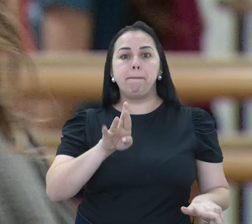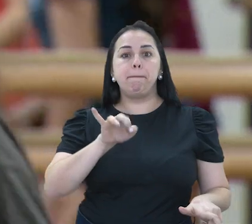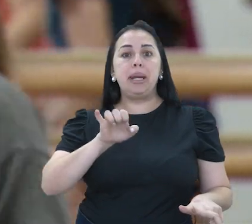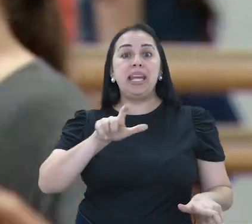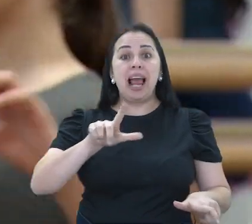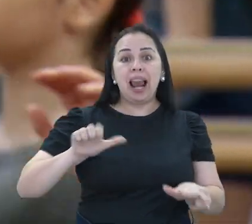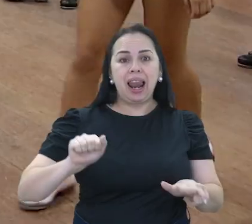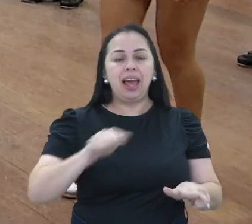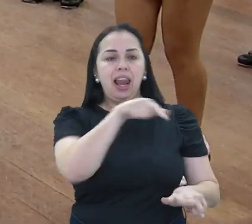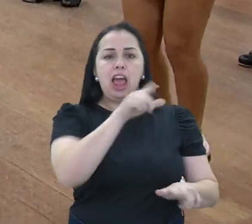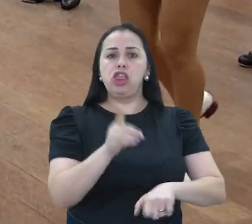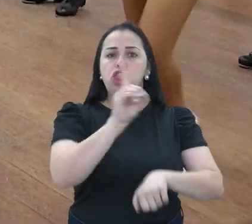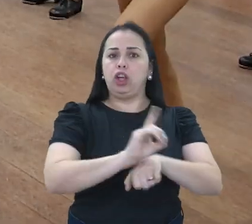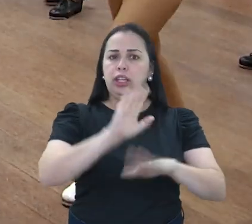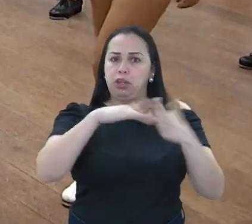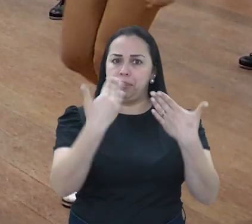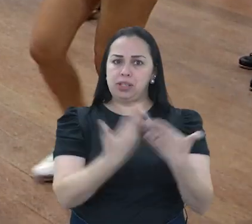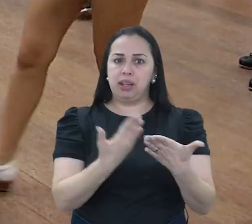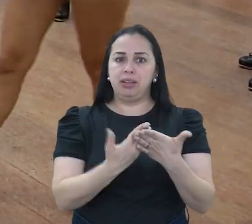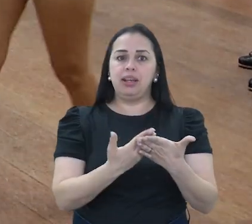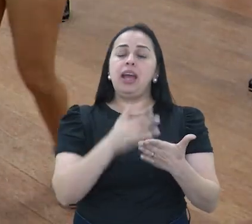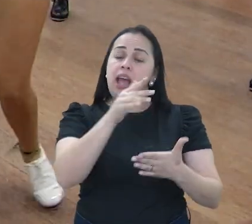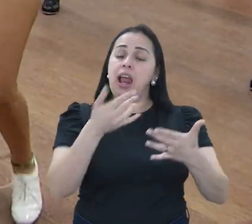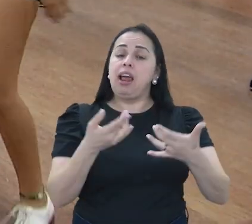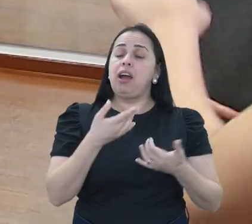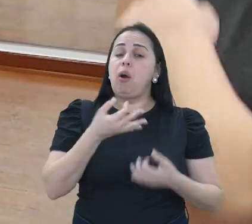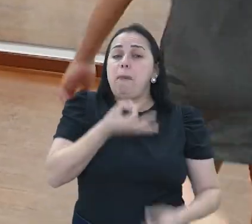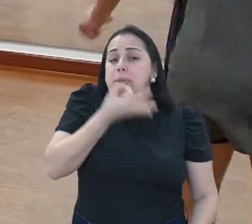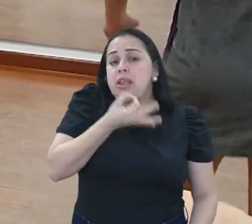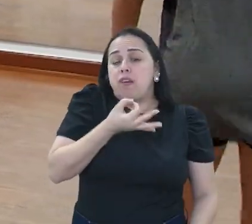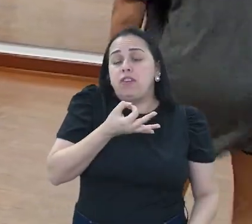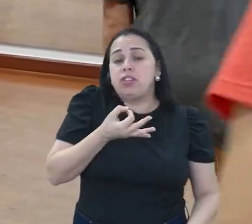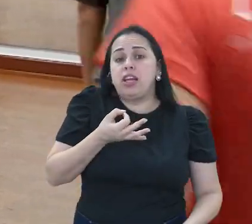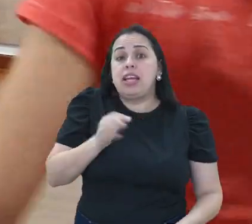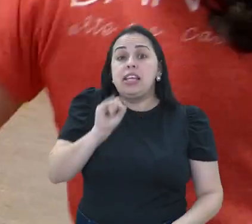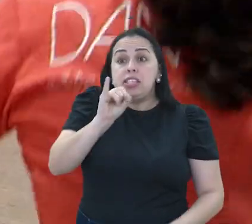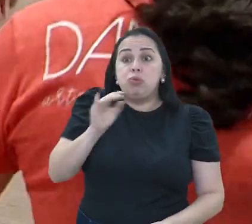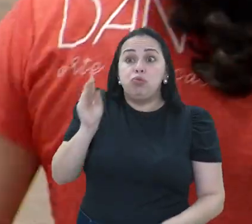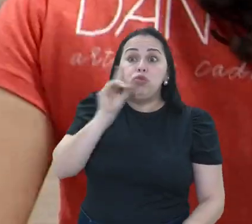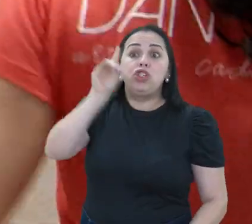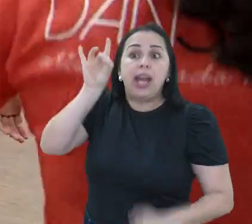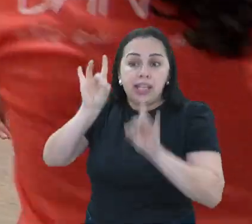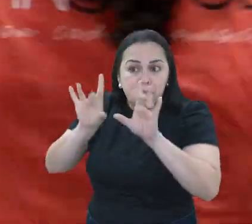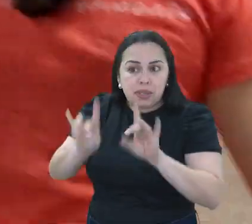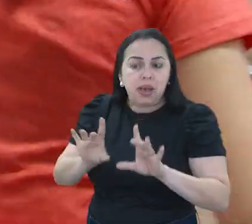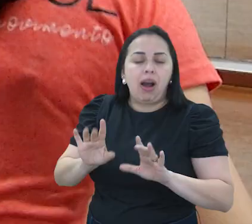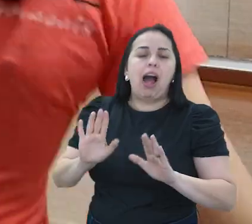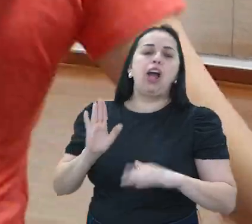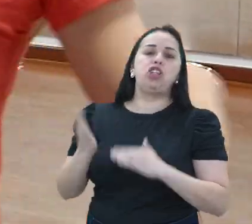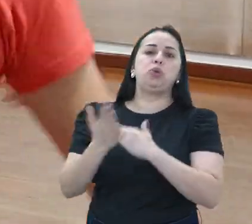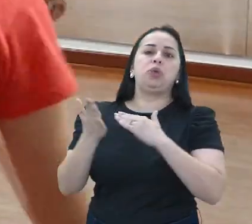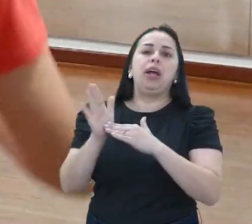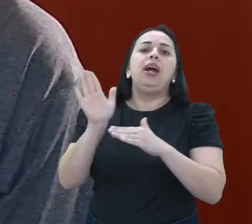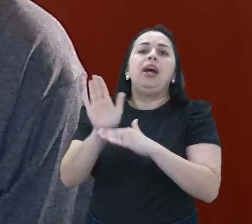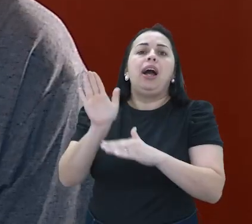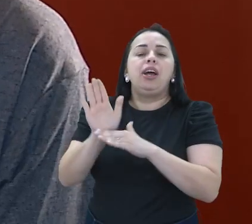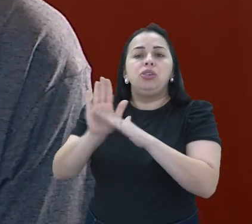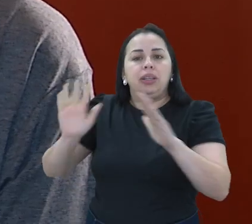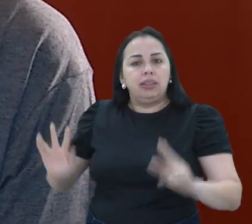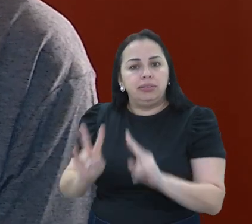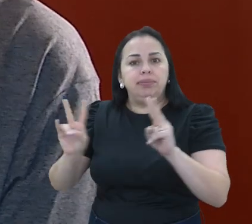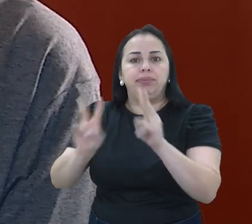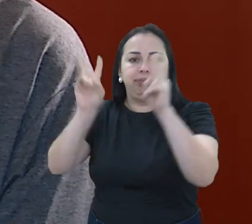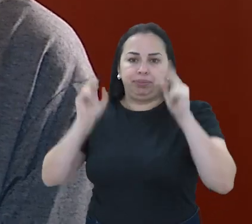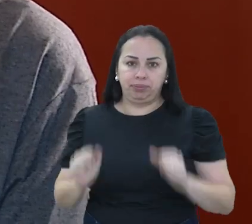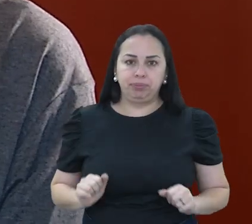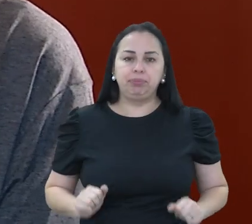academia em São José, acredita que ter um dia especial cria um ambiente fértil para a expansão da cultura e da arte. São José